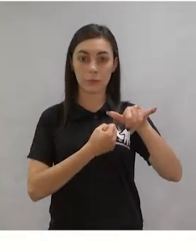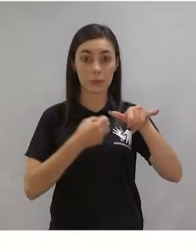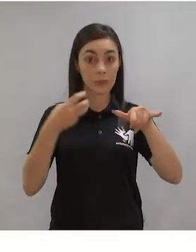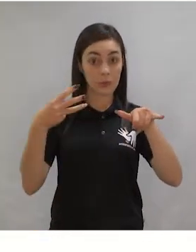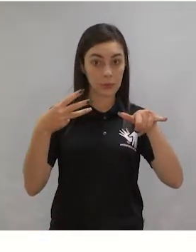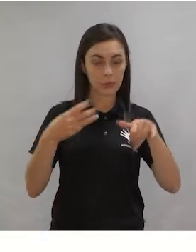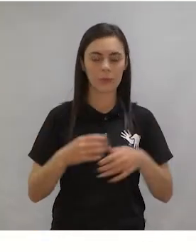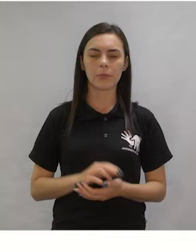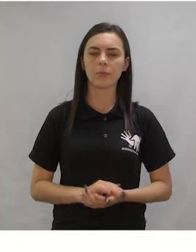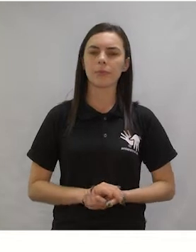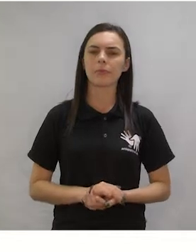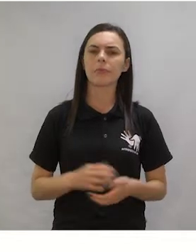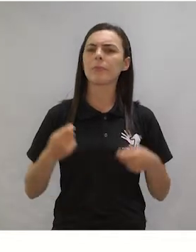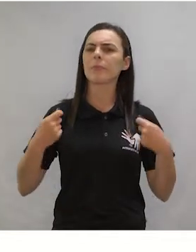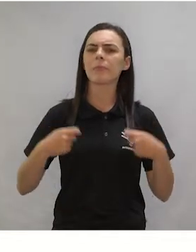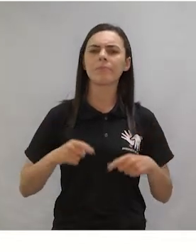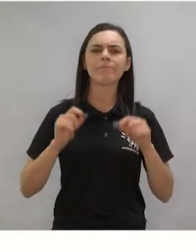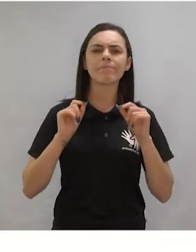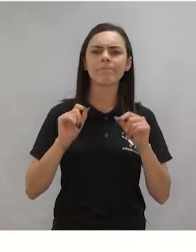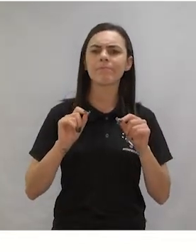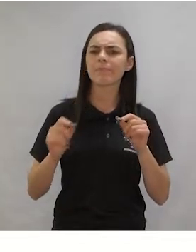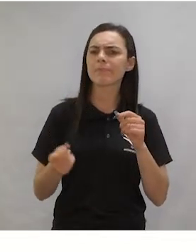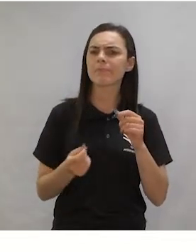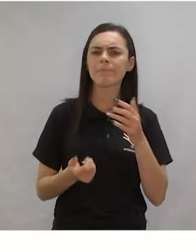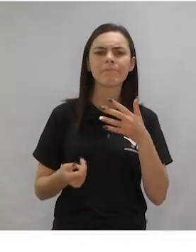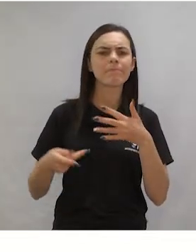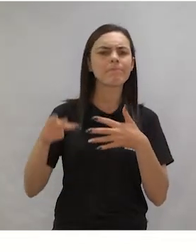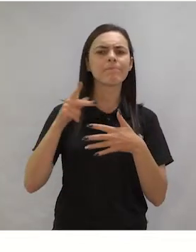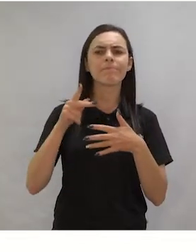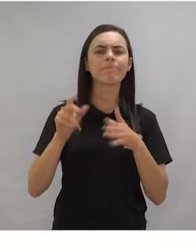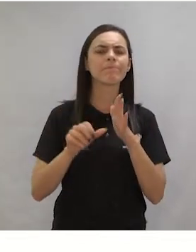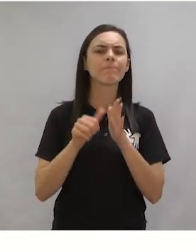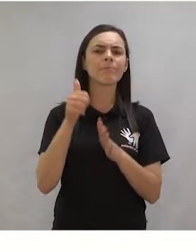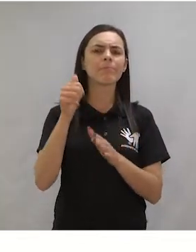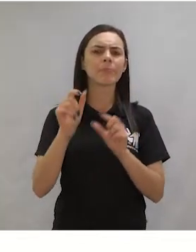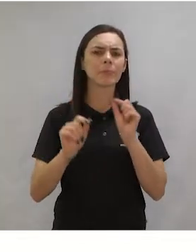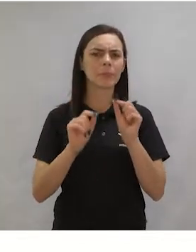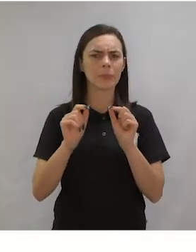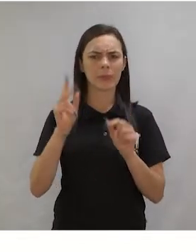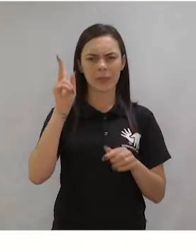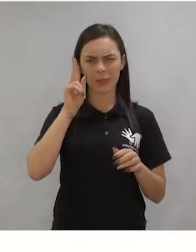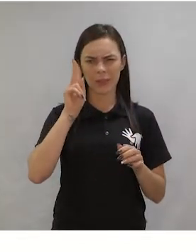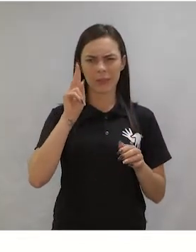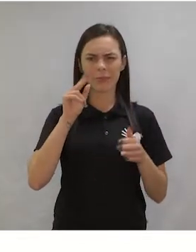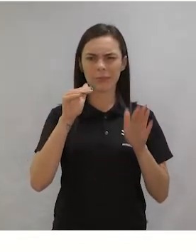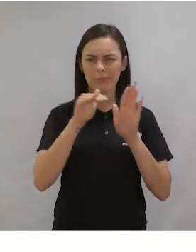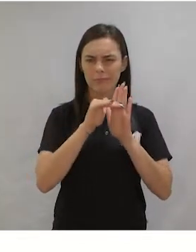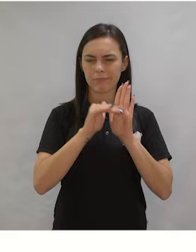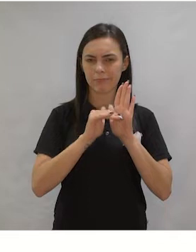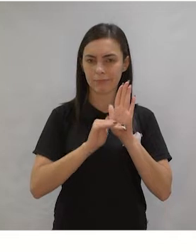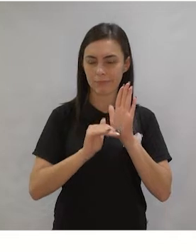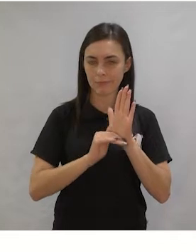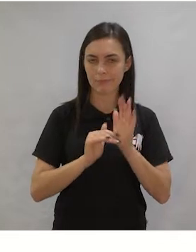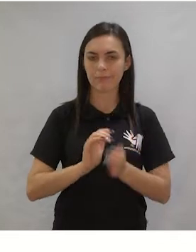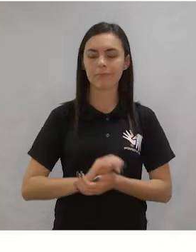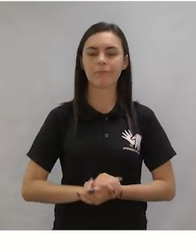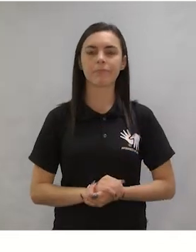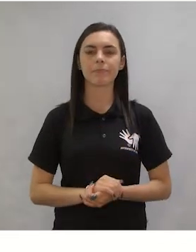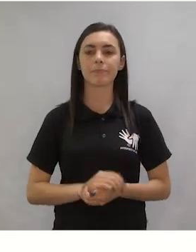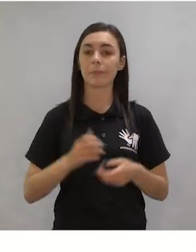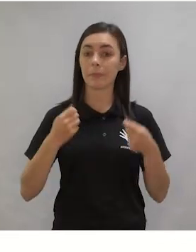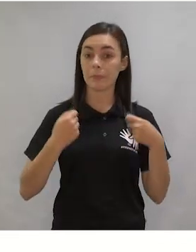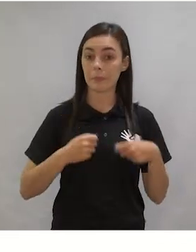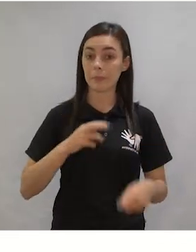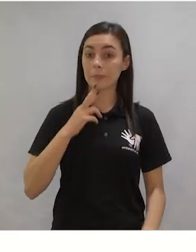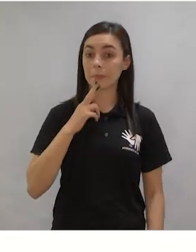3. Então, o que, que eu preciso resolver primeiro aí? Lembrando das ordens que eu preciso seguir. Eu